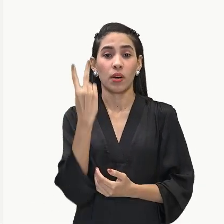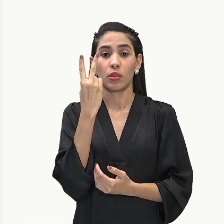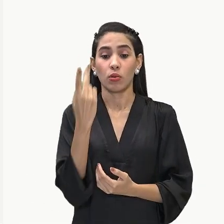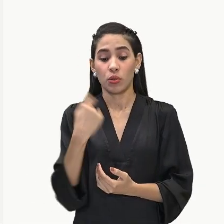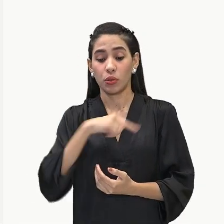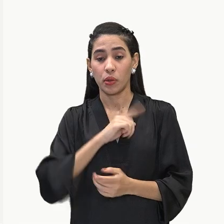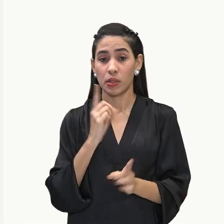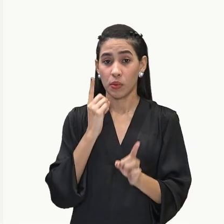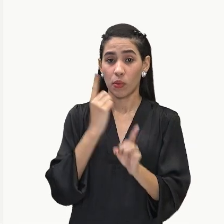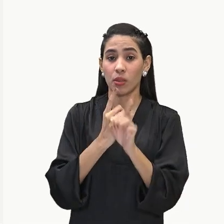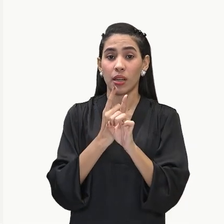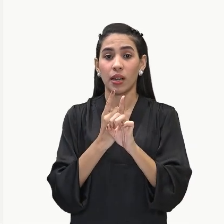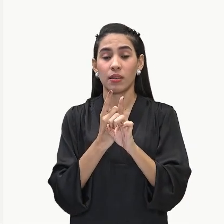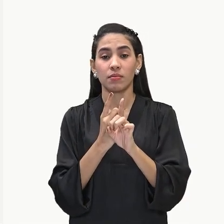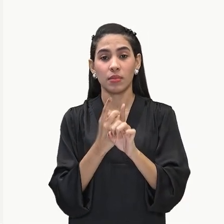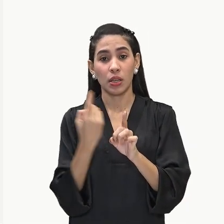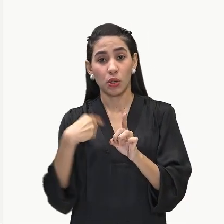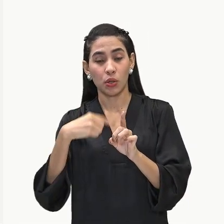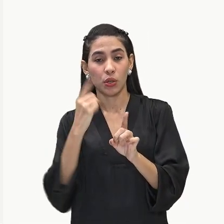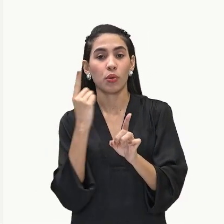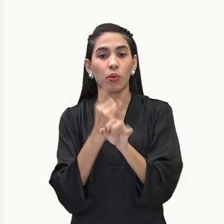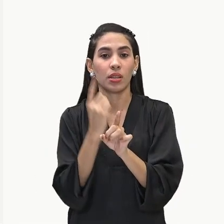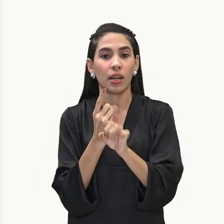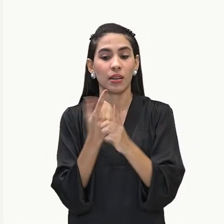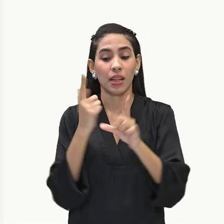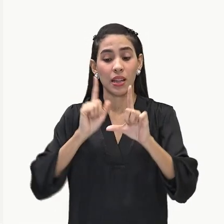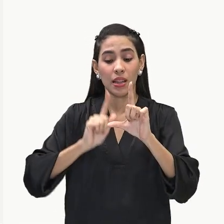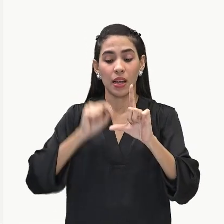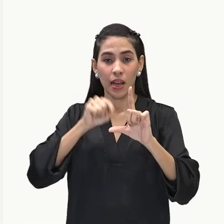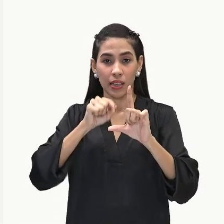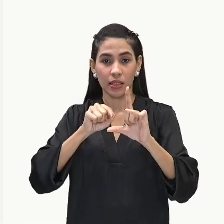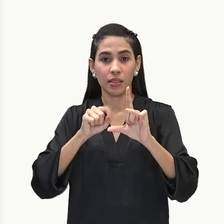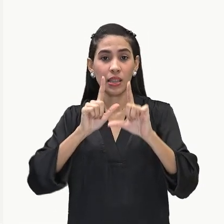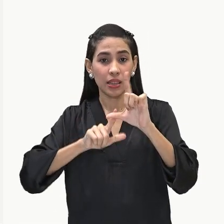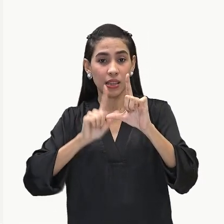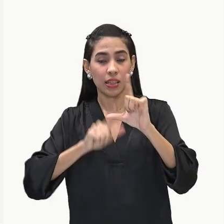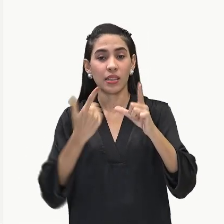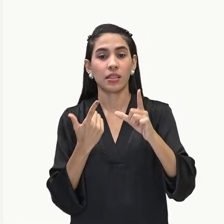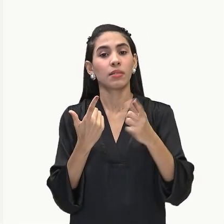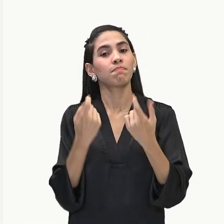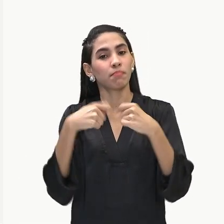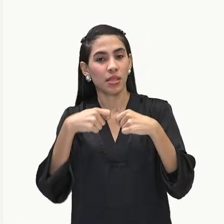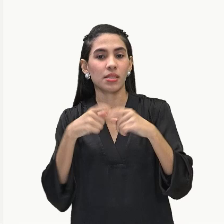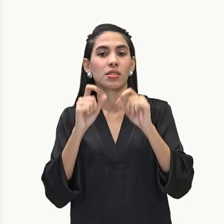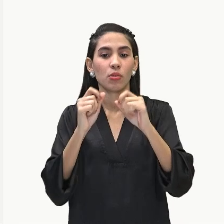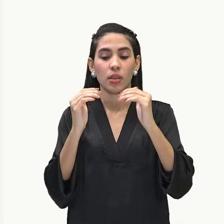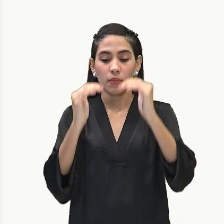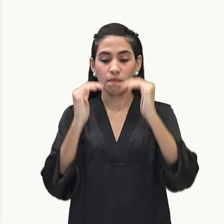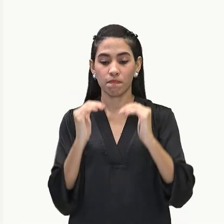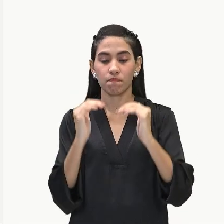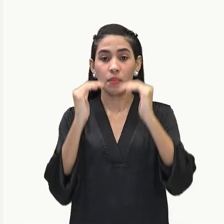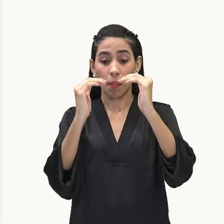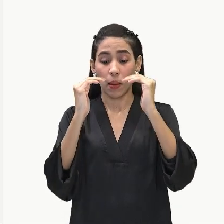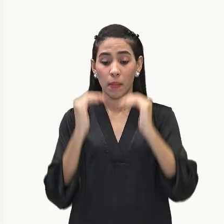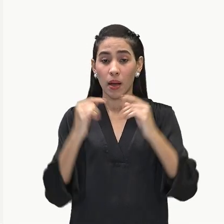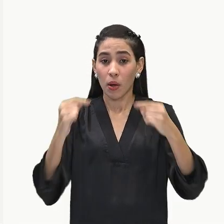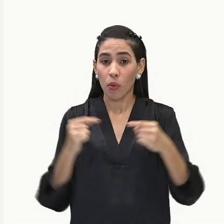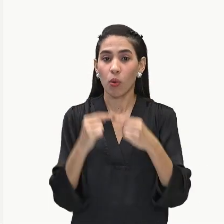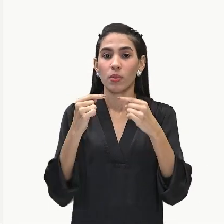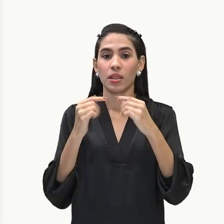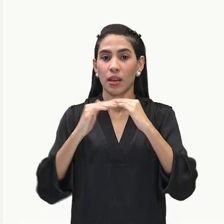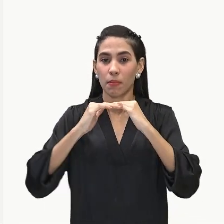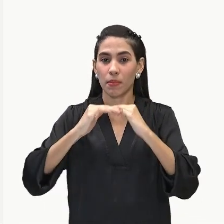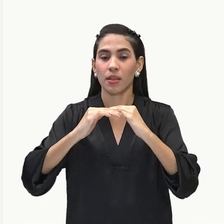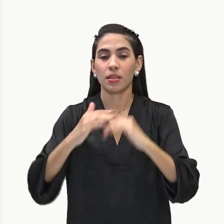nós acharmos para as nossas variáveis terão ali que satisfazer ao mesmo tempo as duas equações, e é aqui